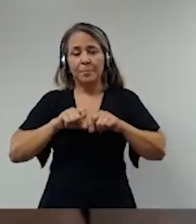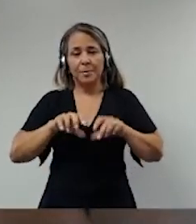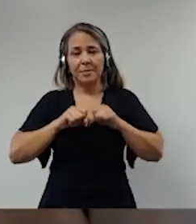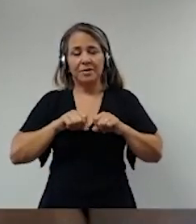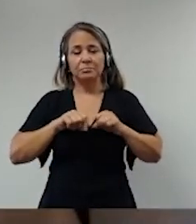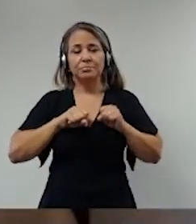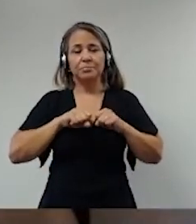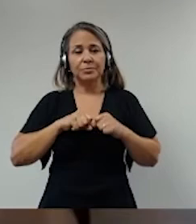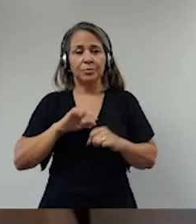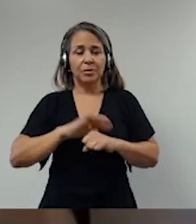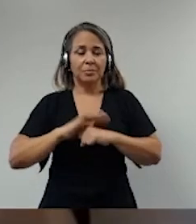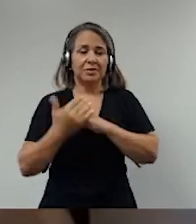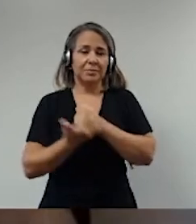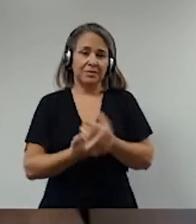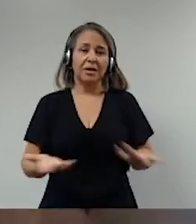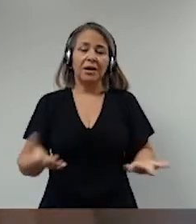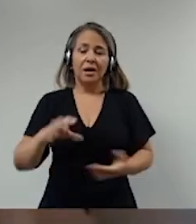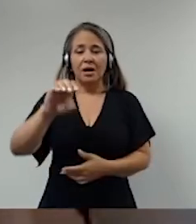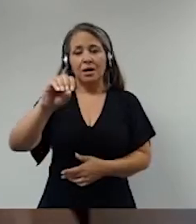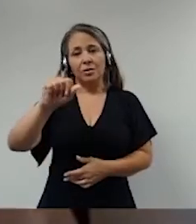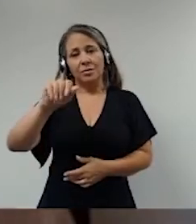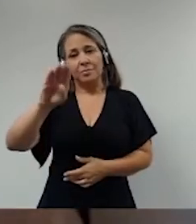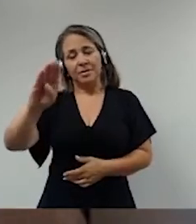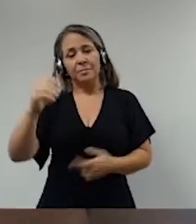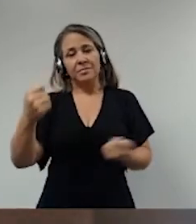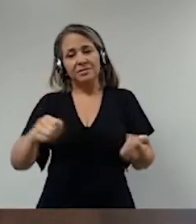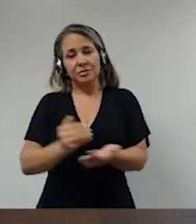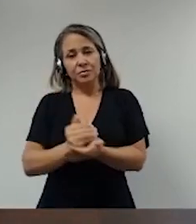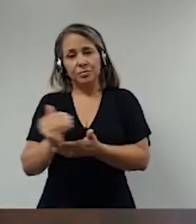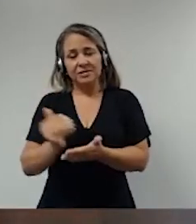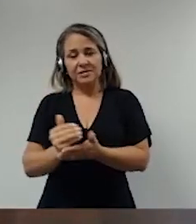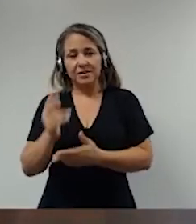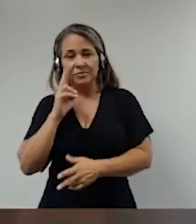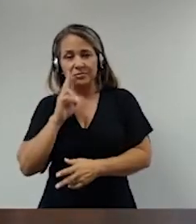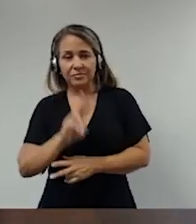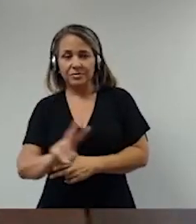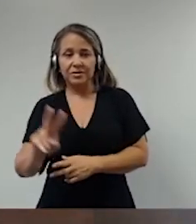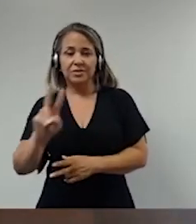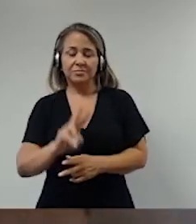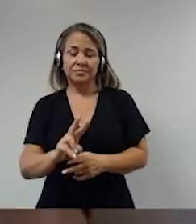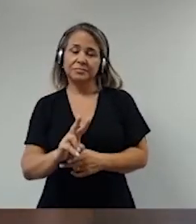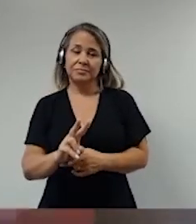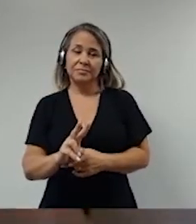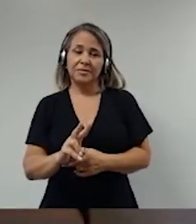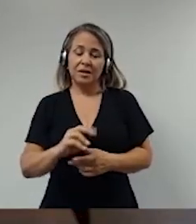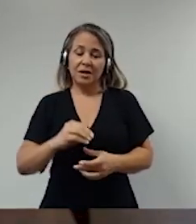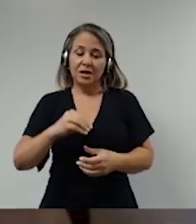cresce. Então, a OAB ela tem que começar a dialogar no que eu chamo de movimento Marisa Monte,